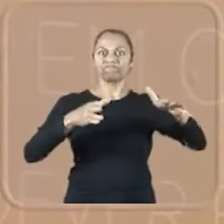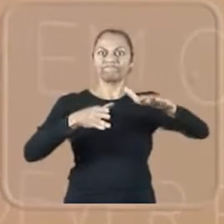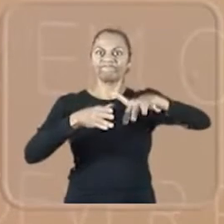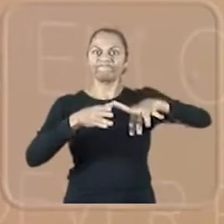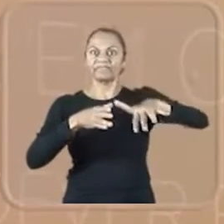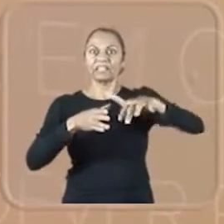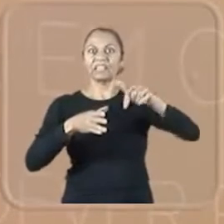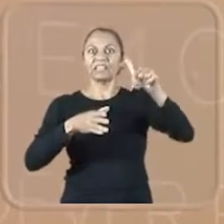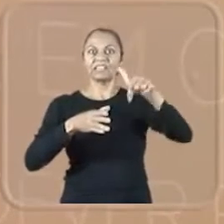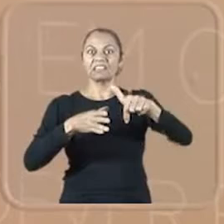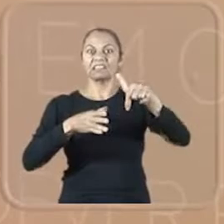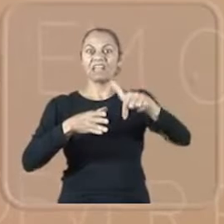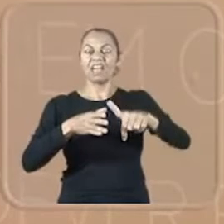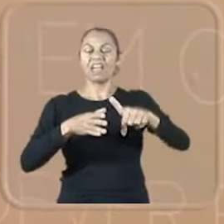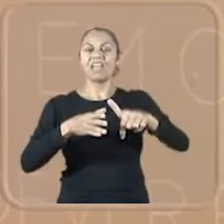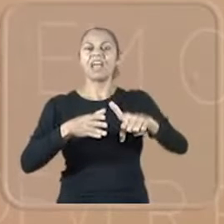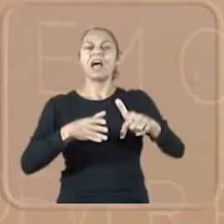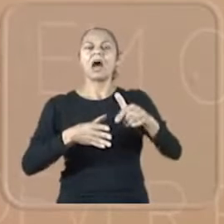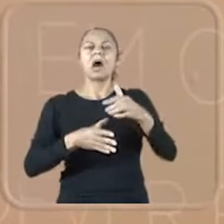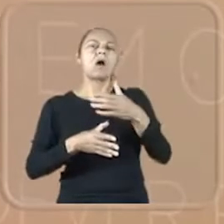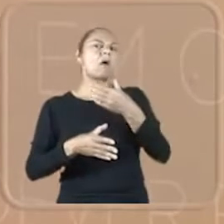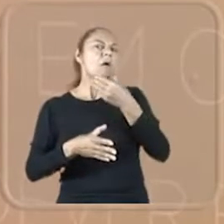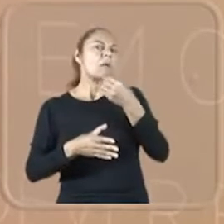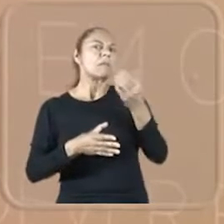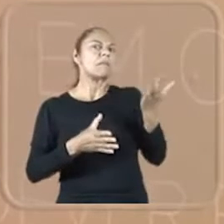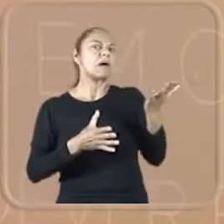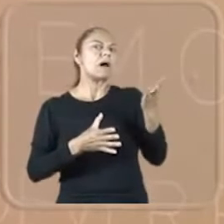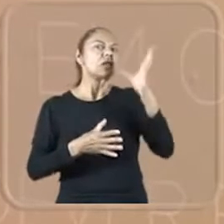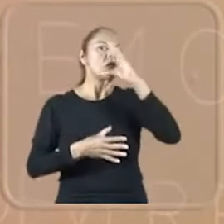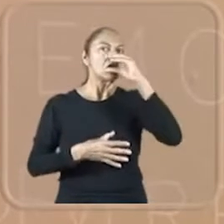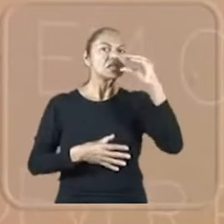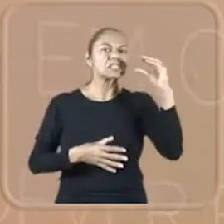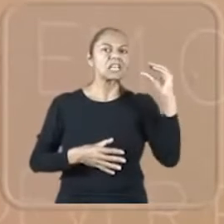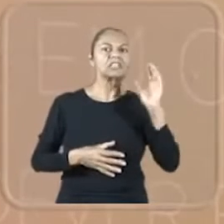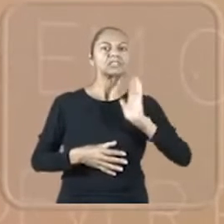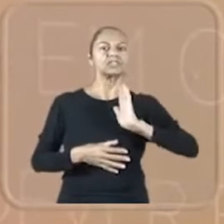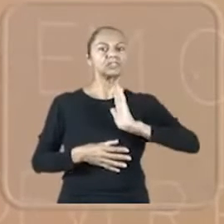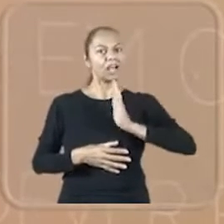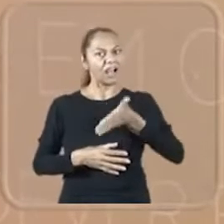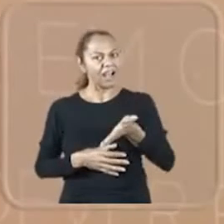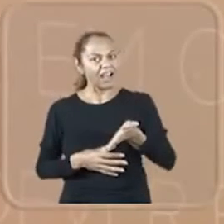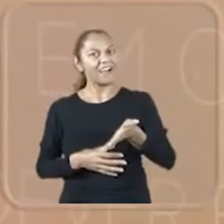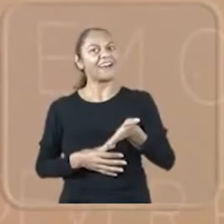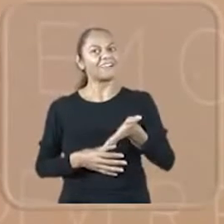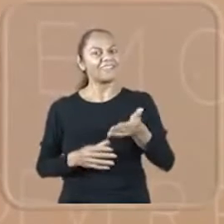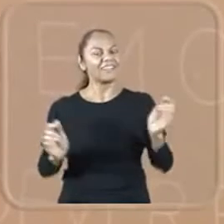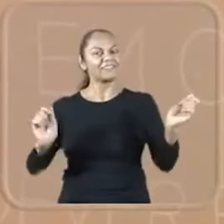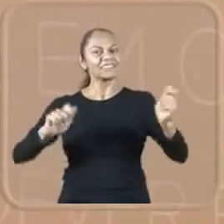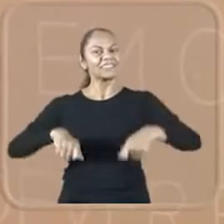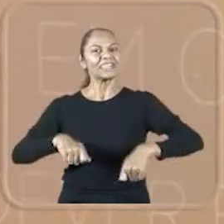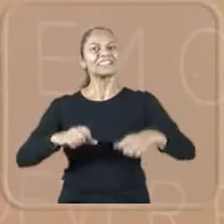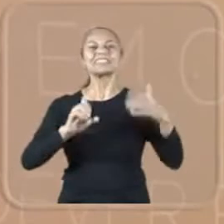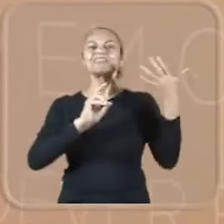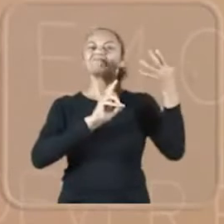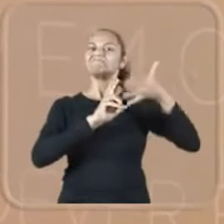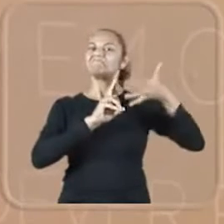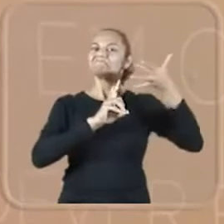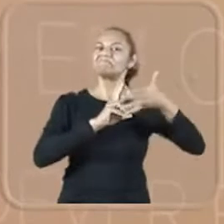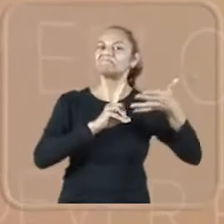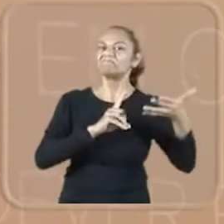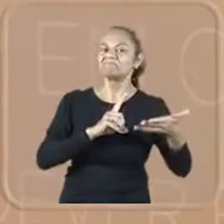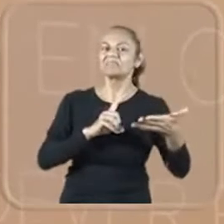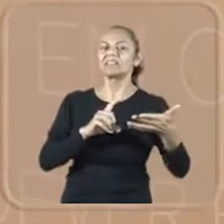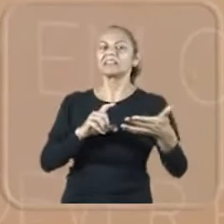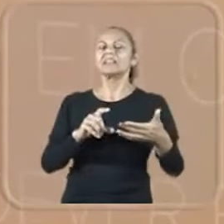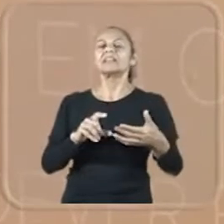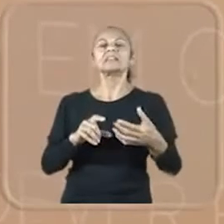que já foram capacitados como facilitadores, muitos profissionais, não só pelo tribunal, mas pelo TRDSOME,